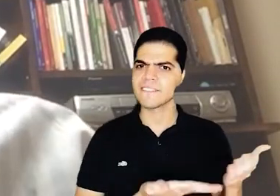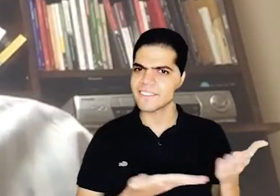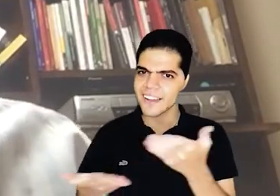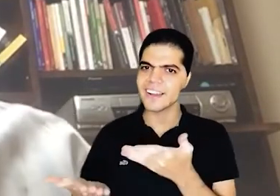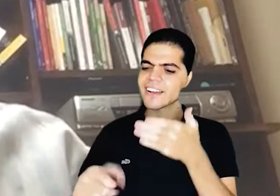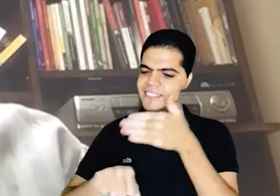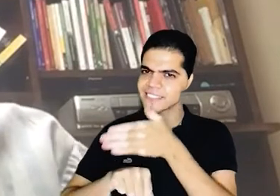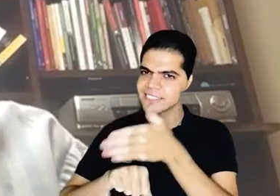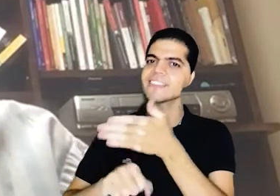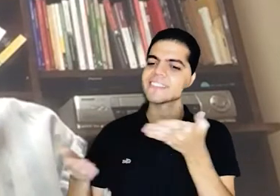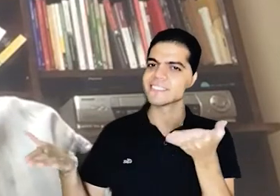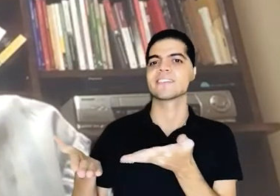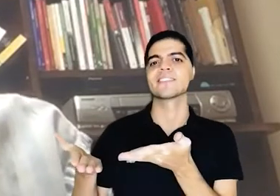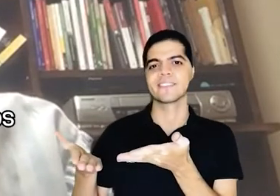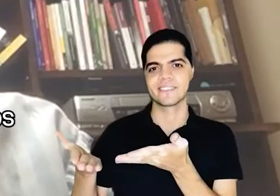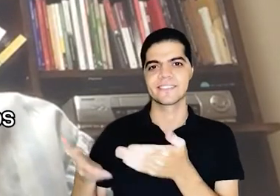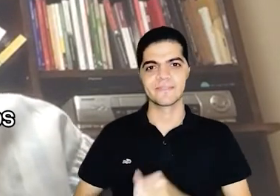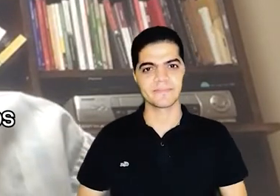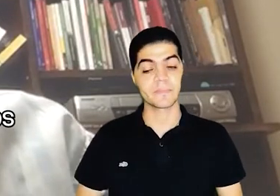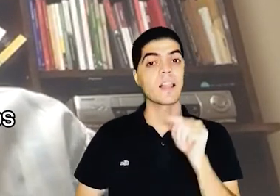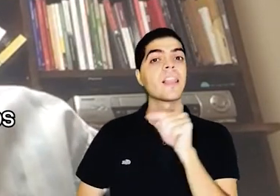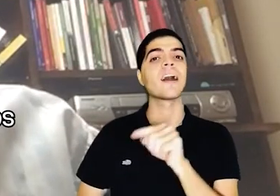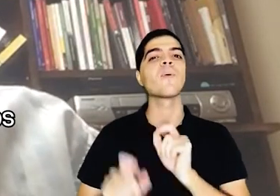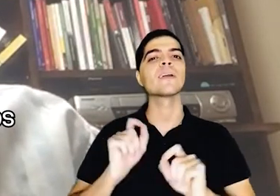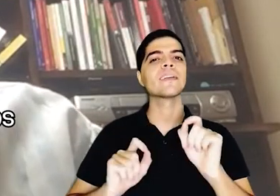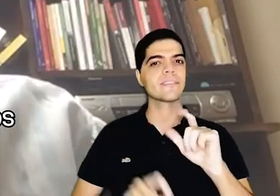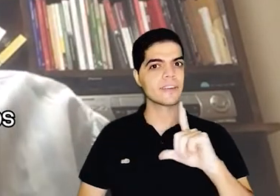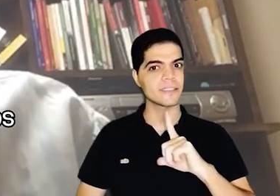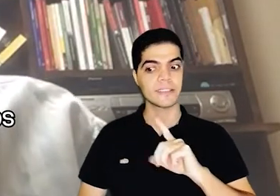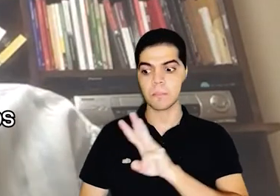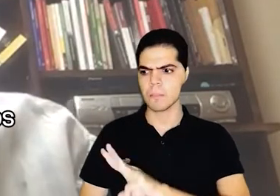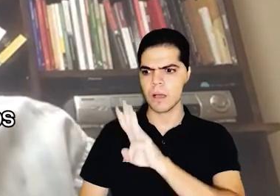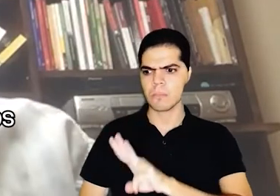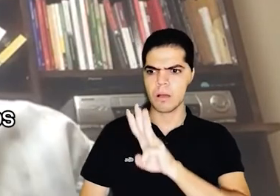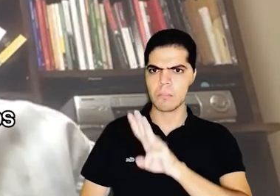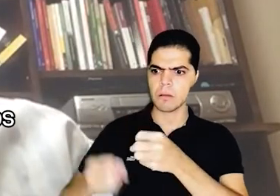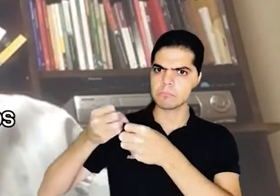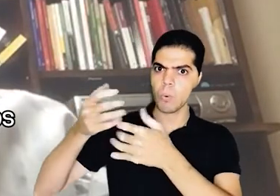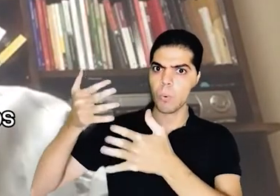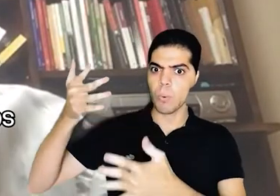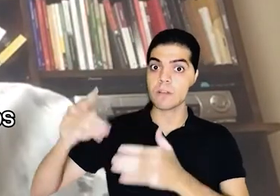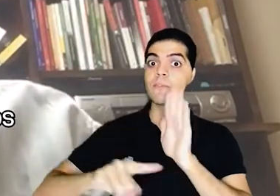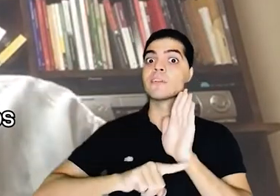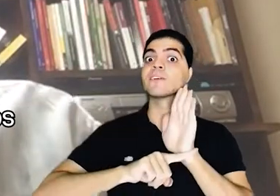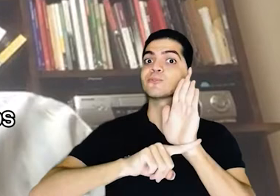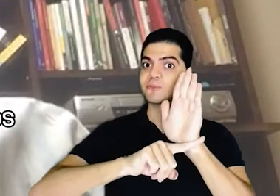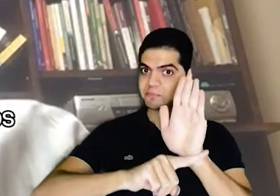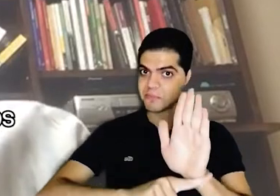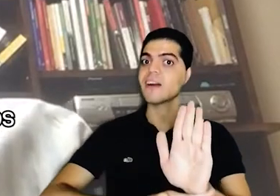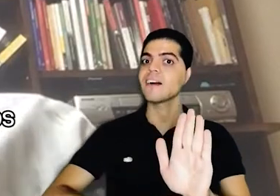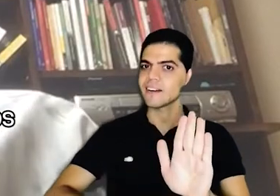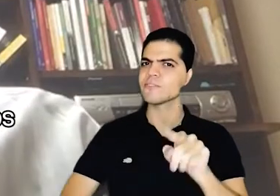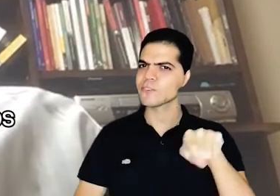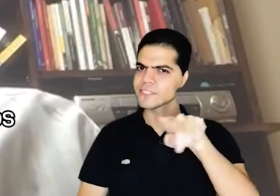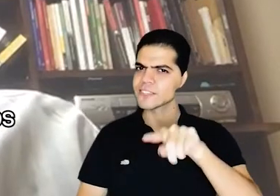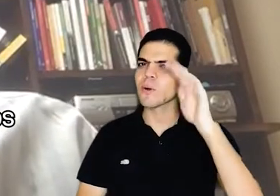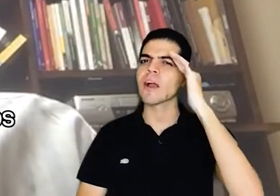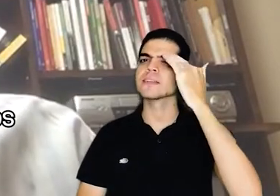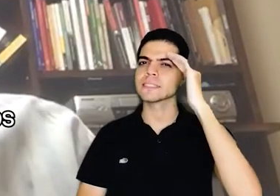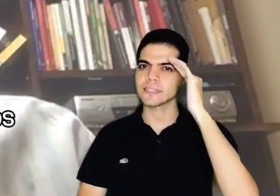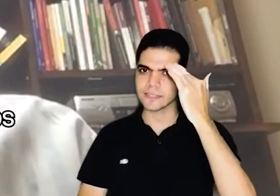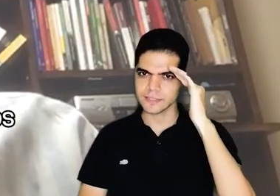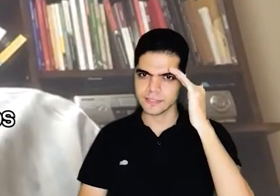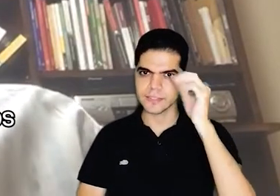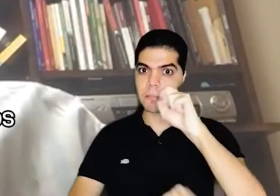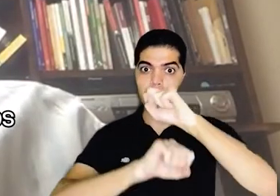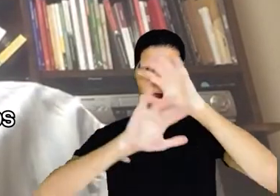acesse agora e a você vai ter links que vão lhe ajudar a entender